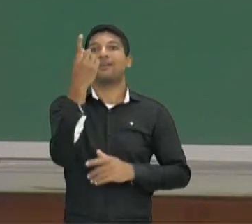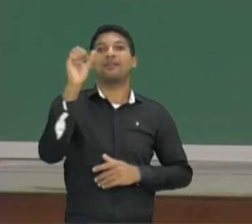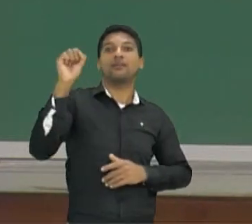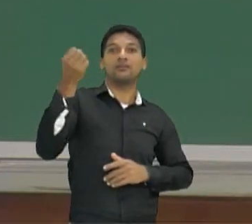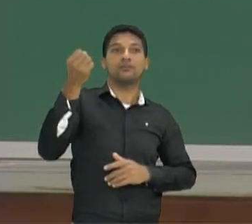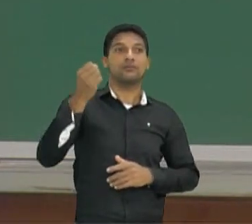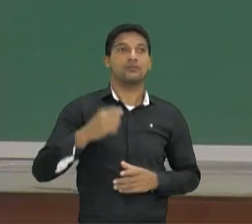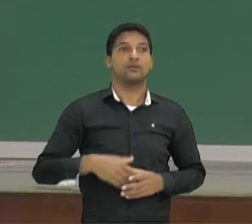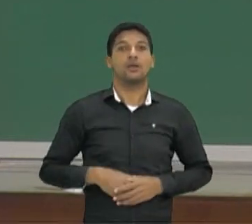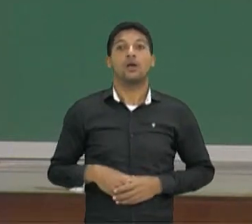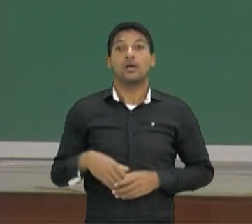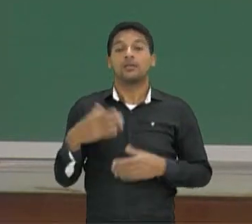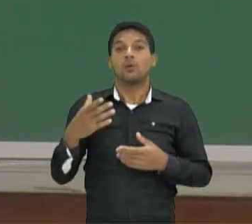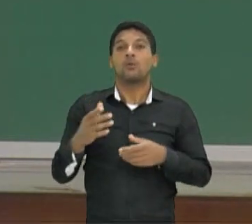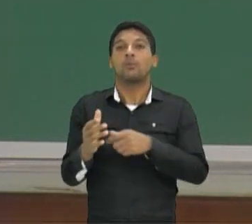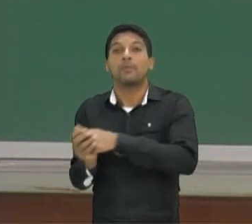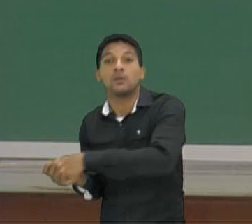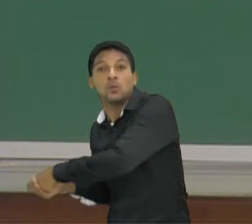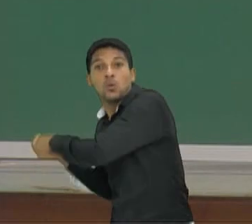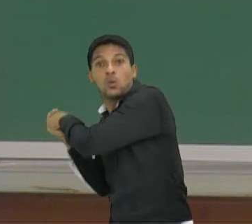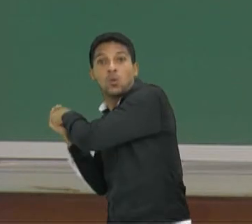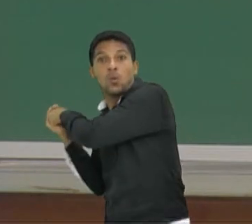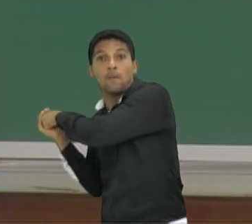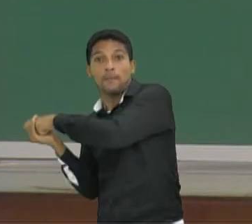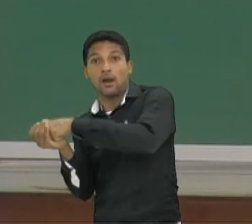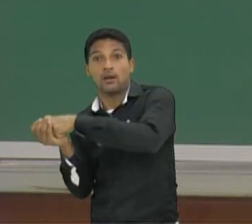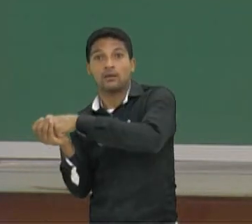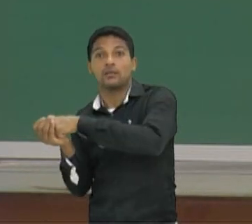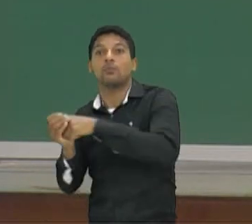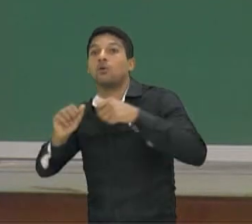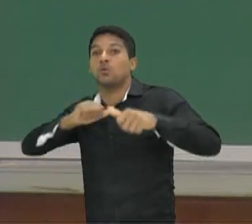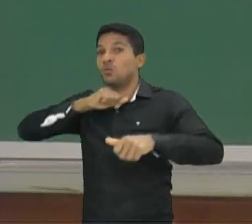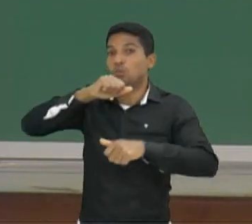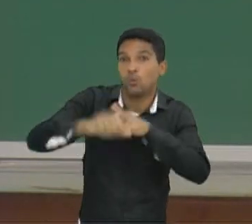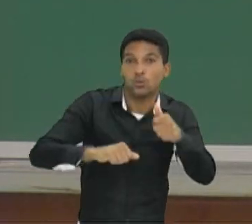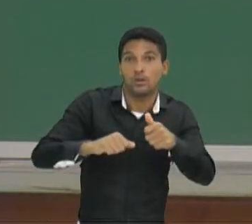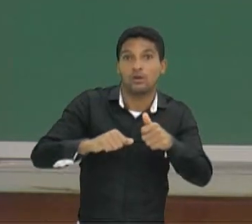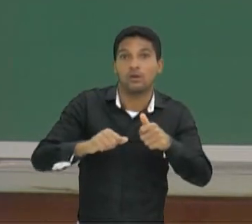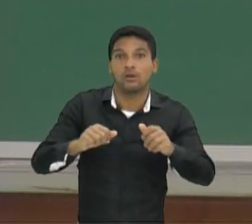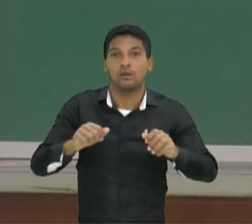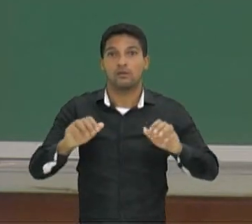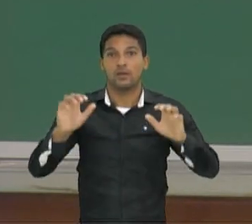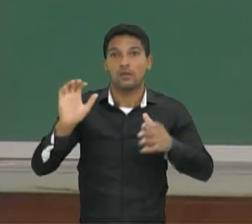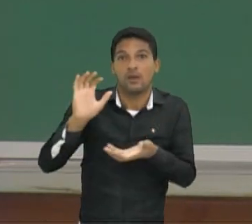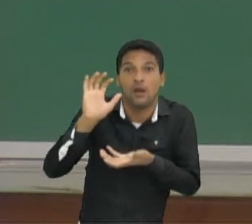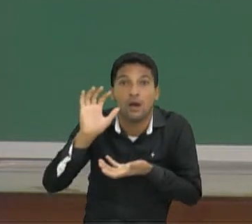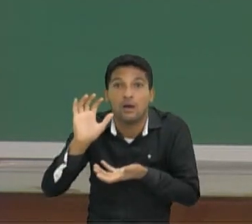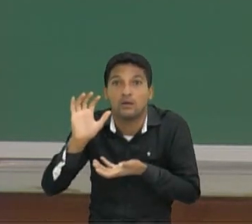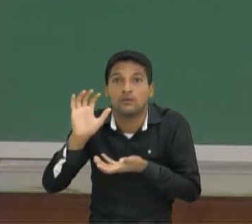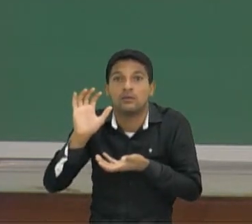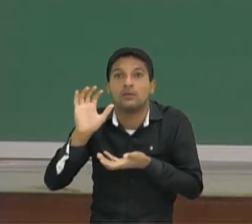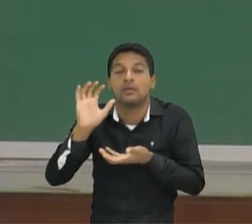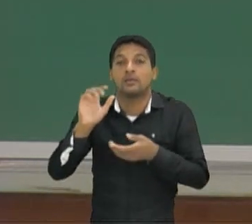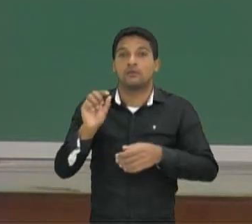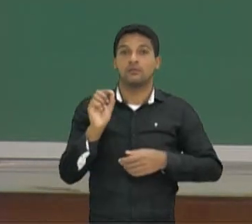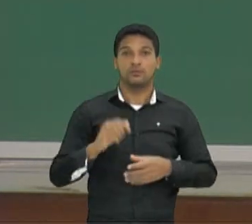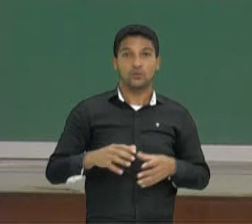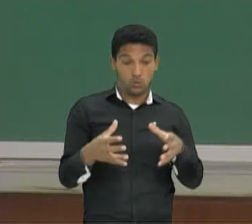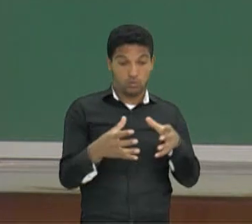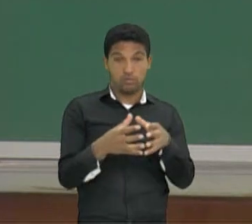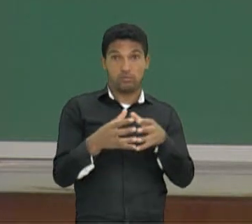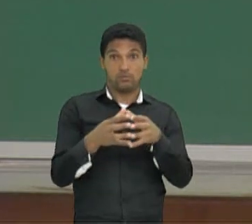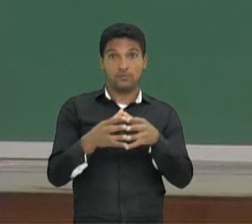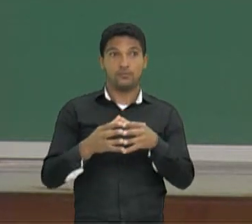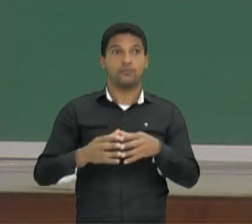quem atacava passa a defender e quem defendia passa a atacar. Para terminar um turno é necessário eliminar 3 rebatedores. A cada 2